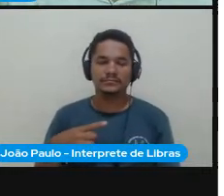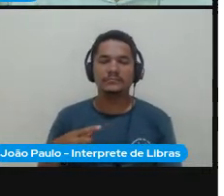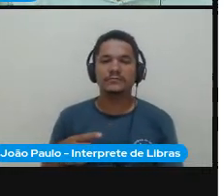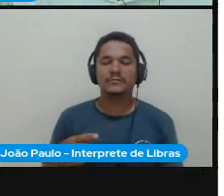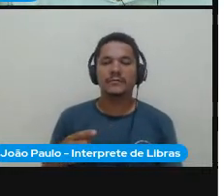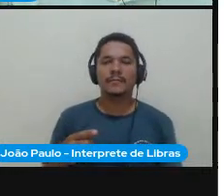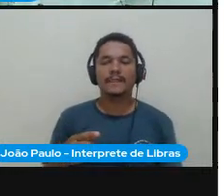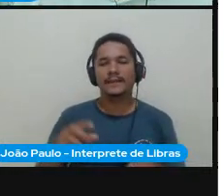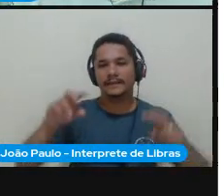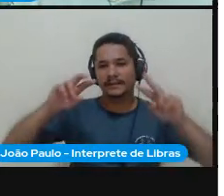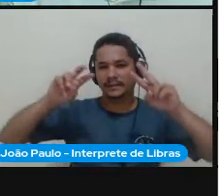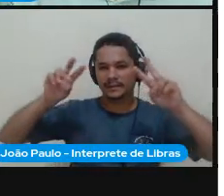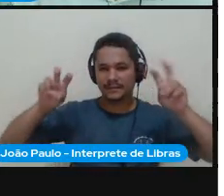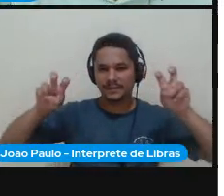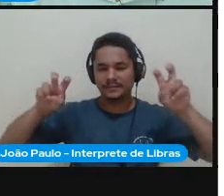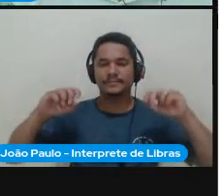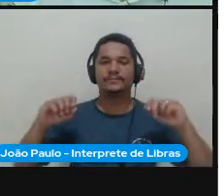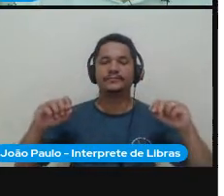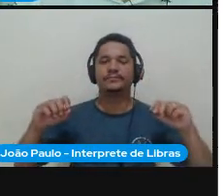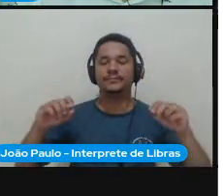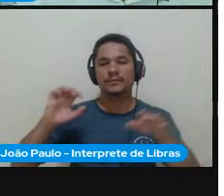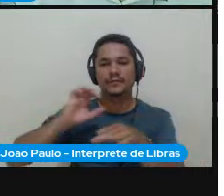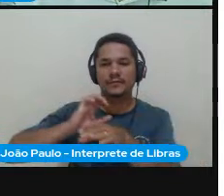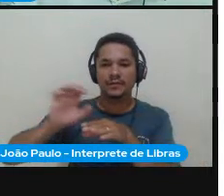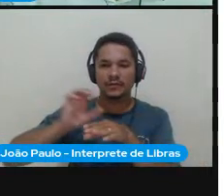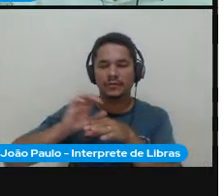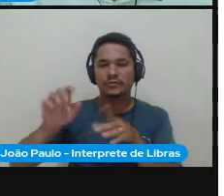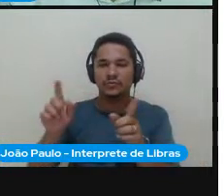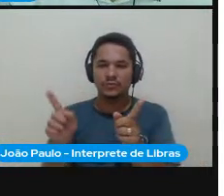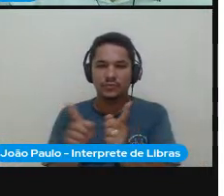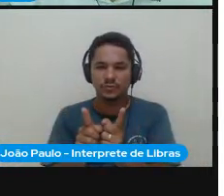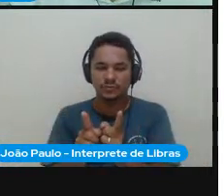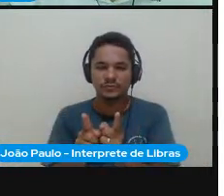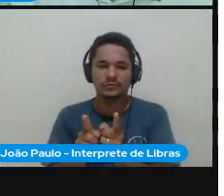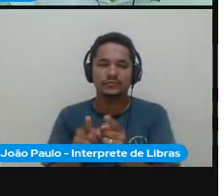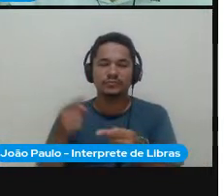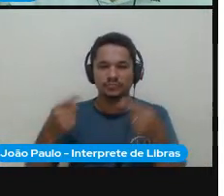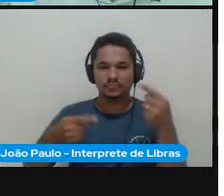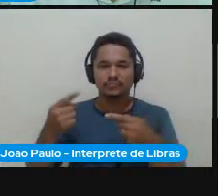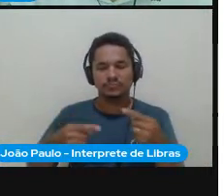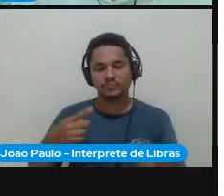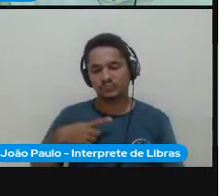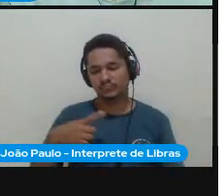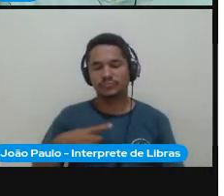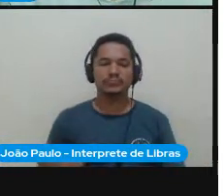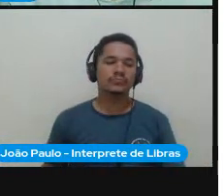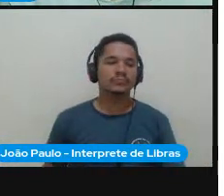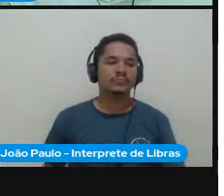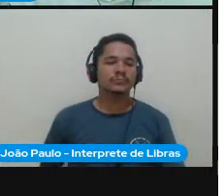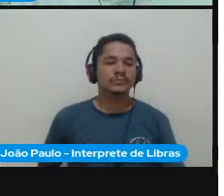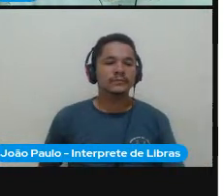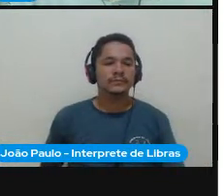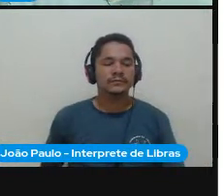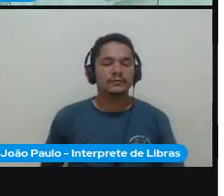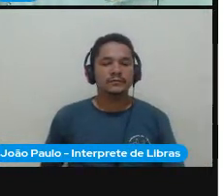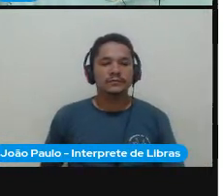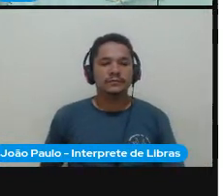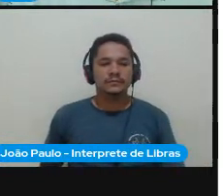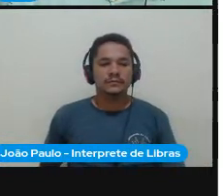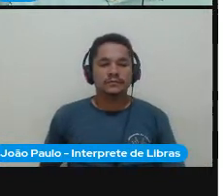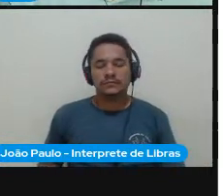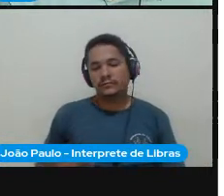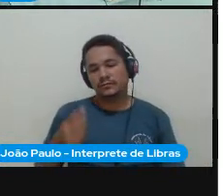essa temática. Então, são cursos de curta duração que vai discutir isso aí, tá bom, Felipe? Tem uma